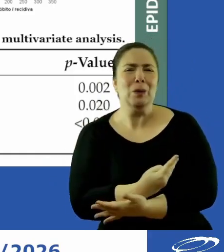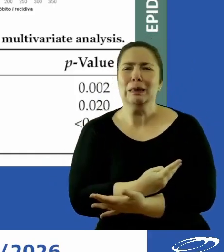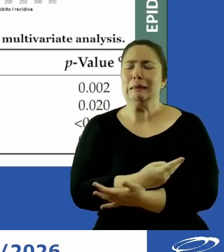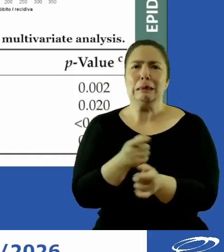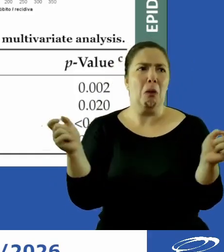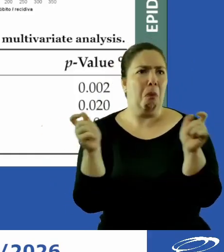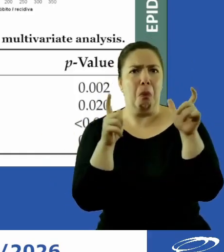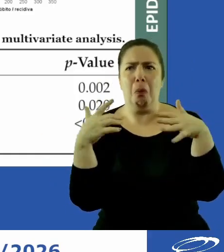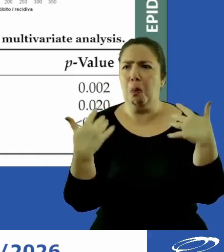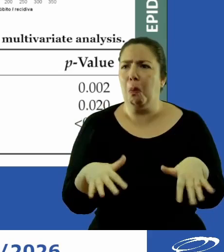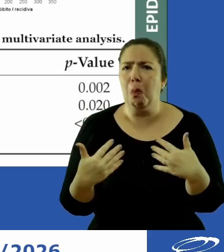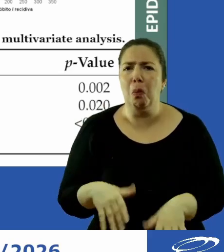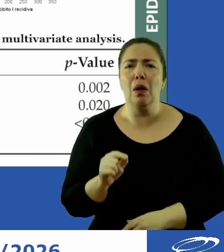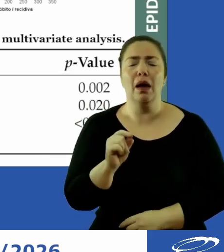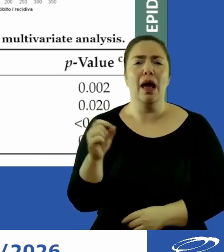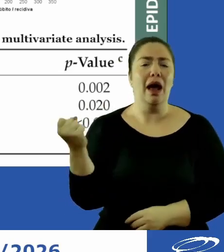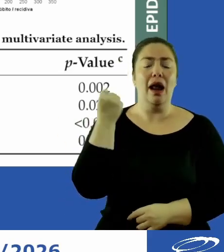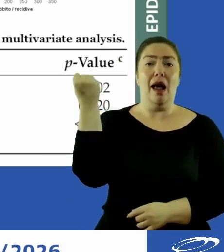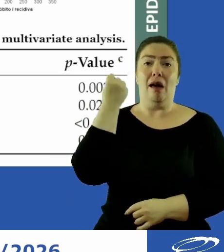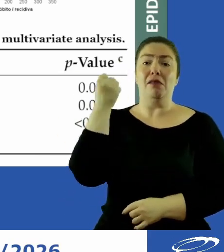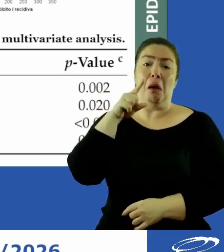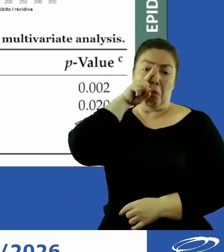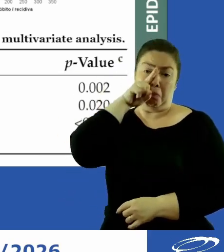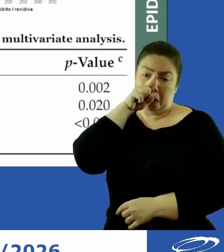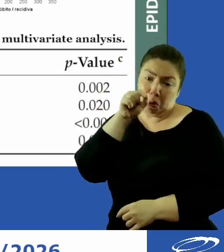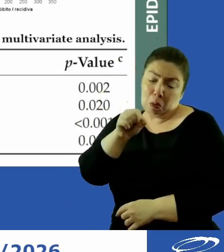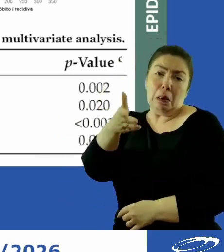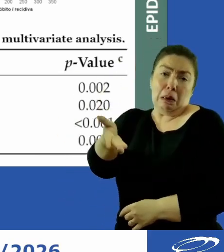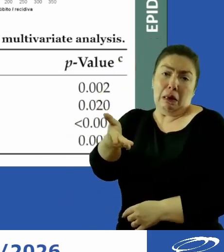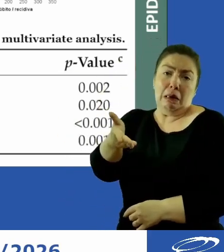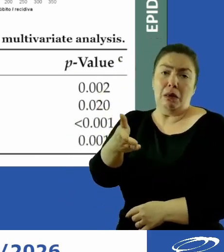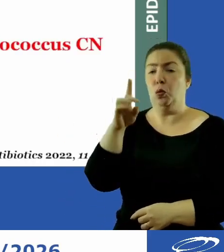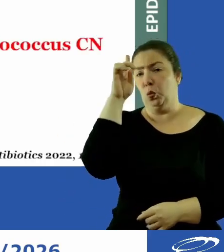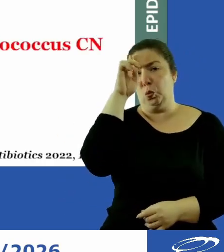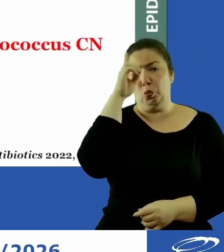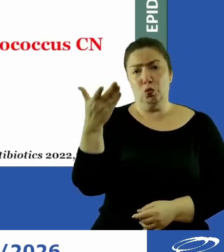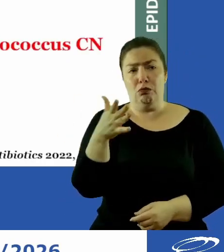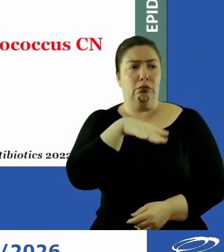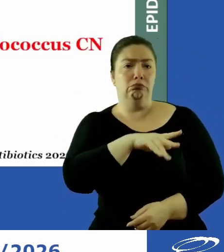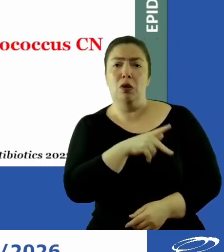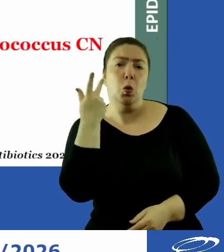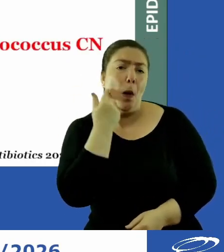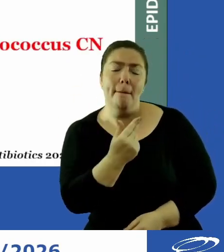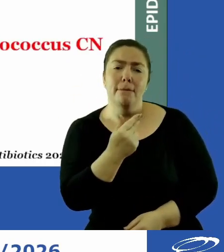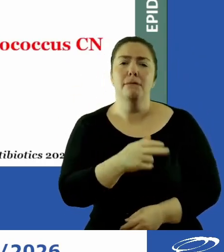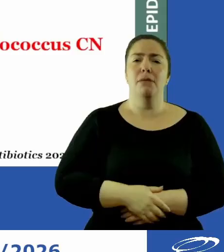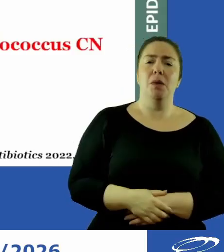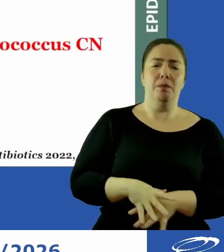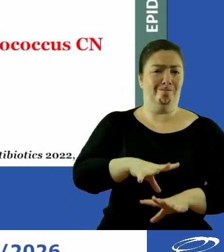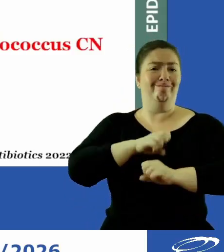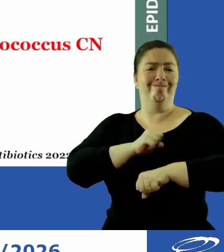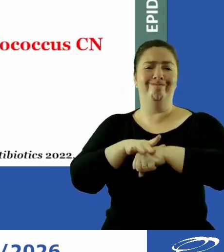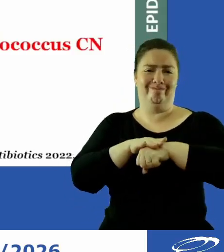gram-negativas multiresistentes. E os fatores de risco estão aí, no dia a dia, a presença de complicação, infecção precoce e assim por diante. Mas não